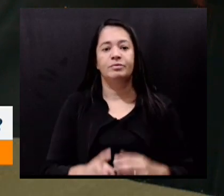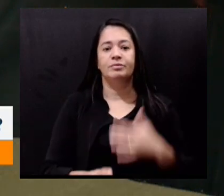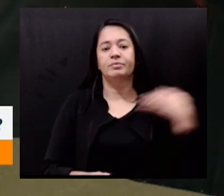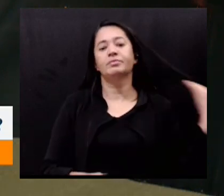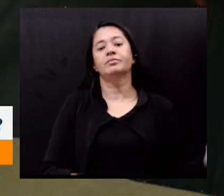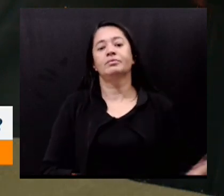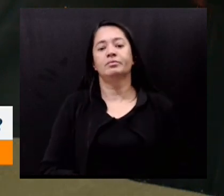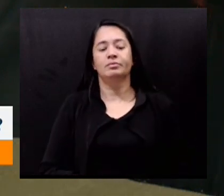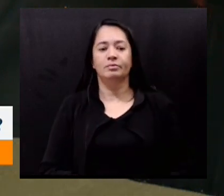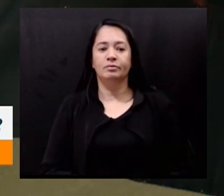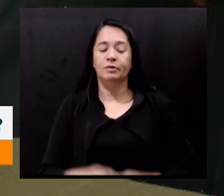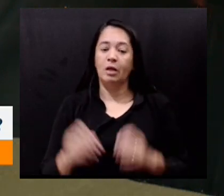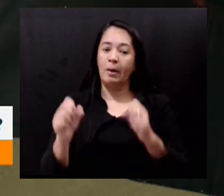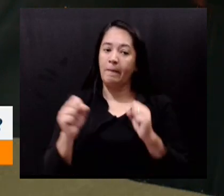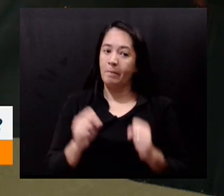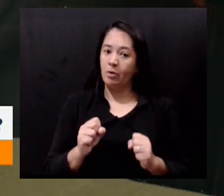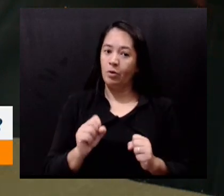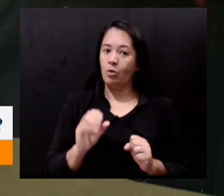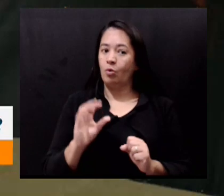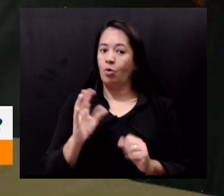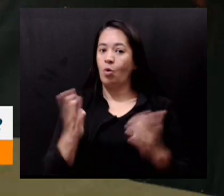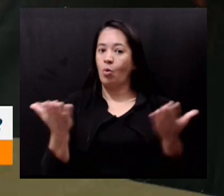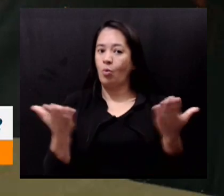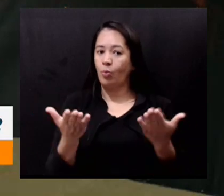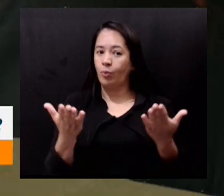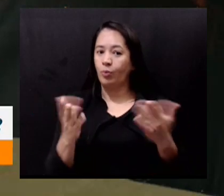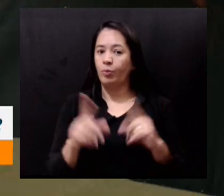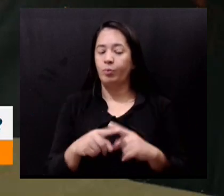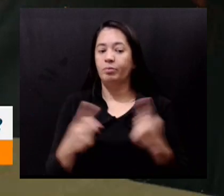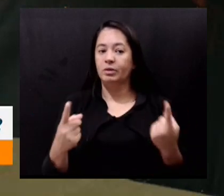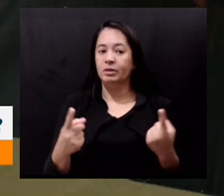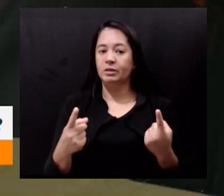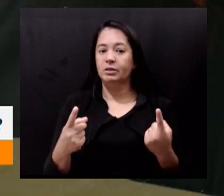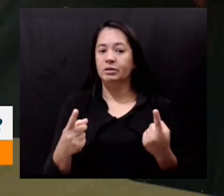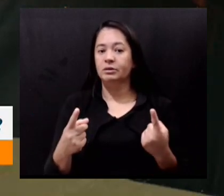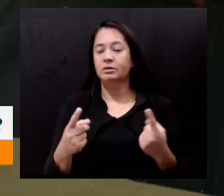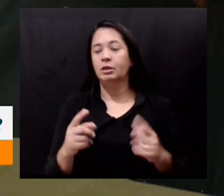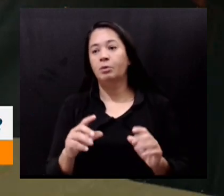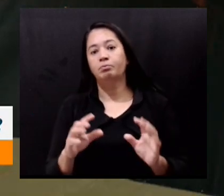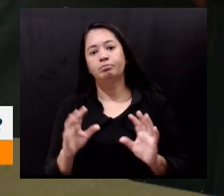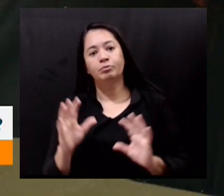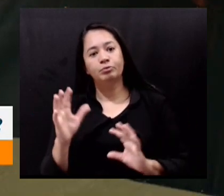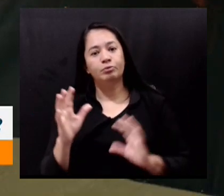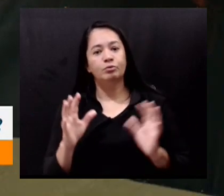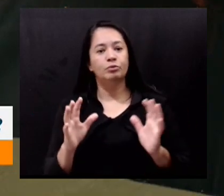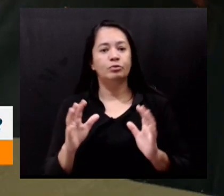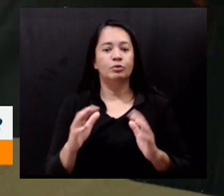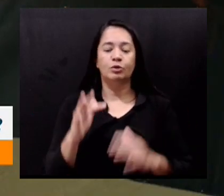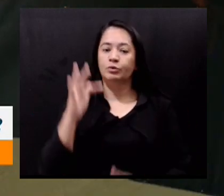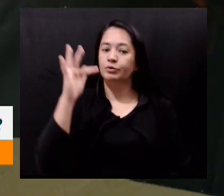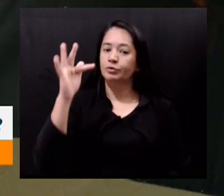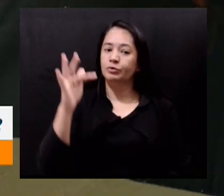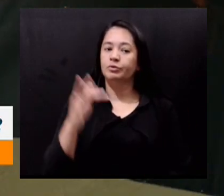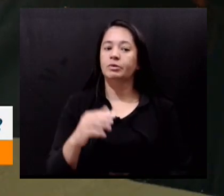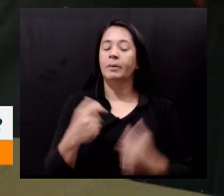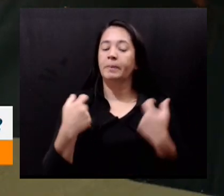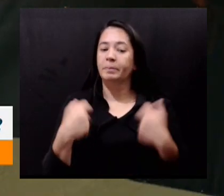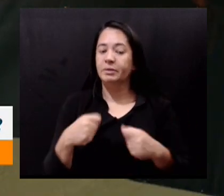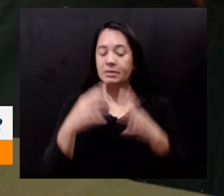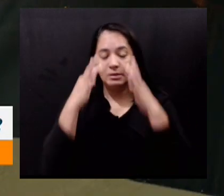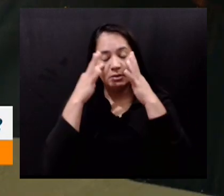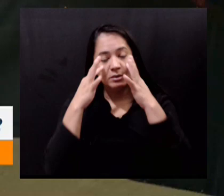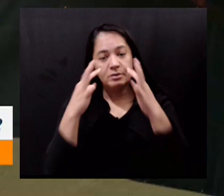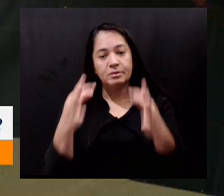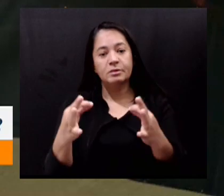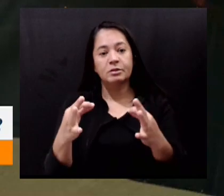uma situação hoje, mas pode ser que isso venha ocorrer no futuro. Então, a gente precisa estar atento ao que a gente faz hoje